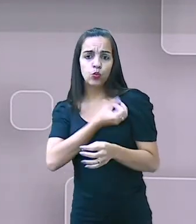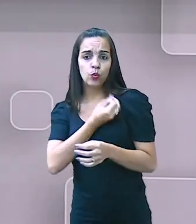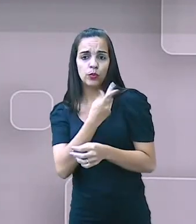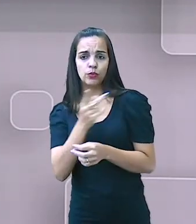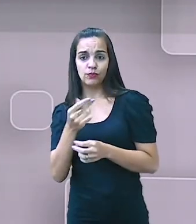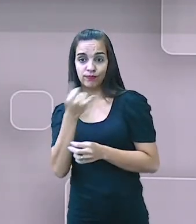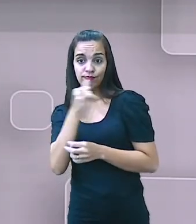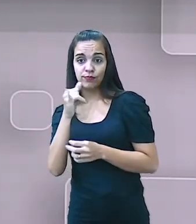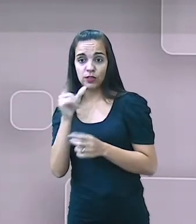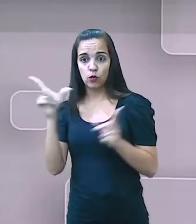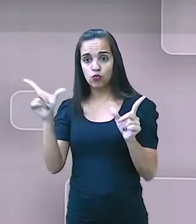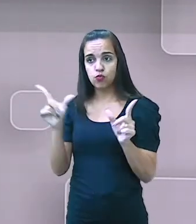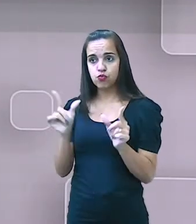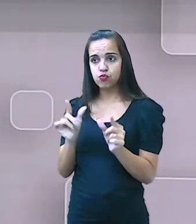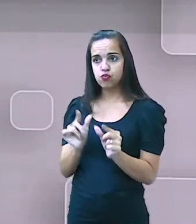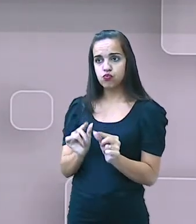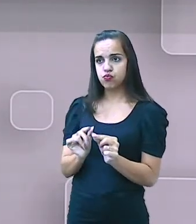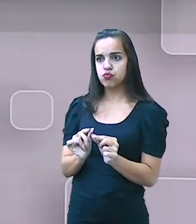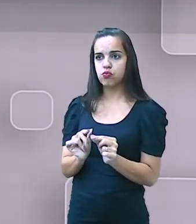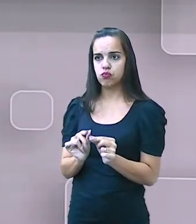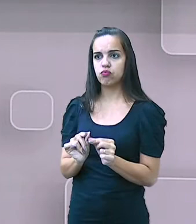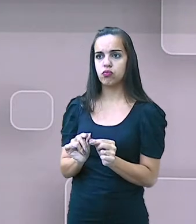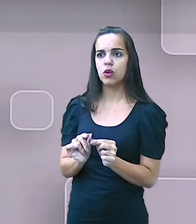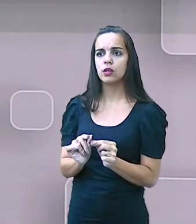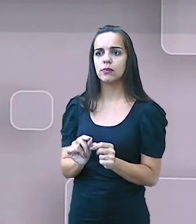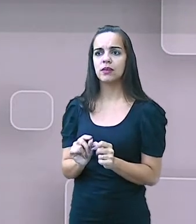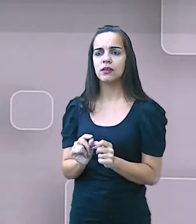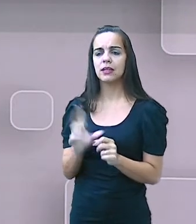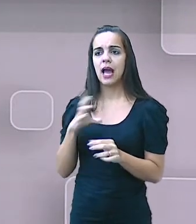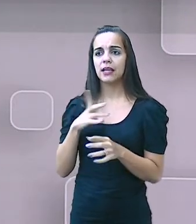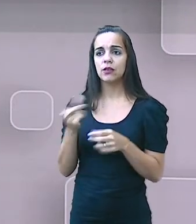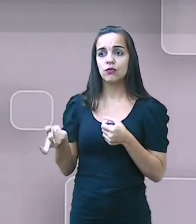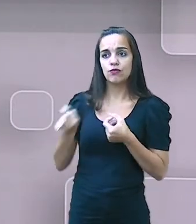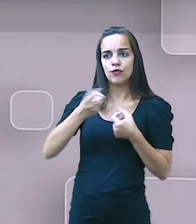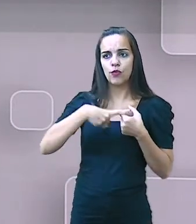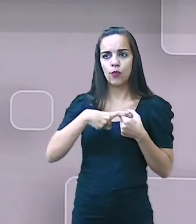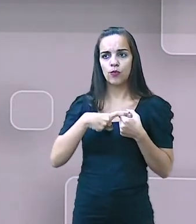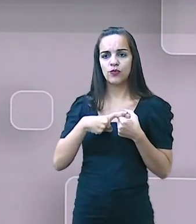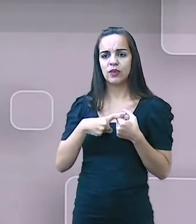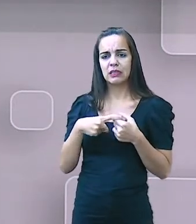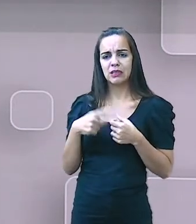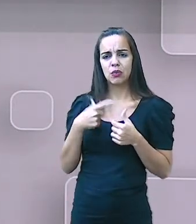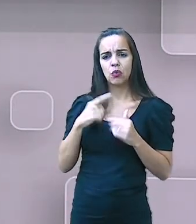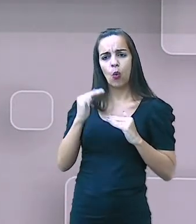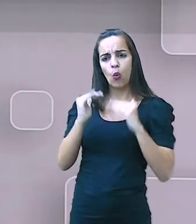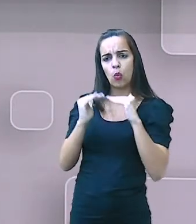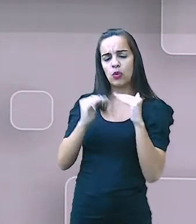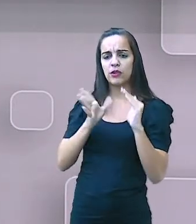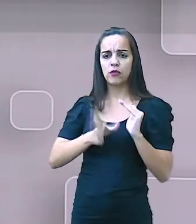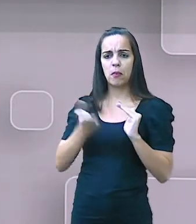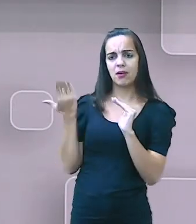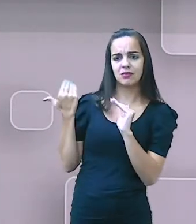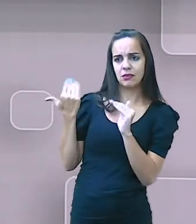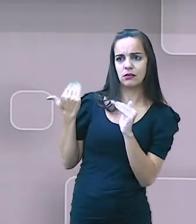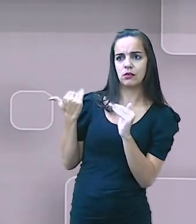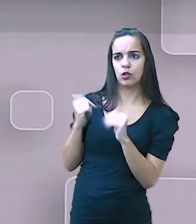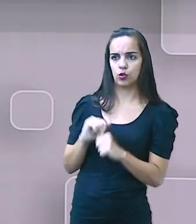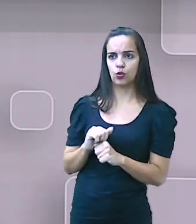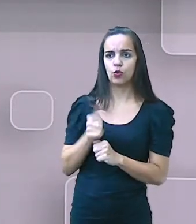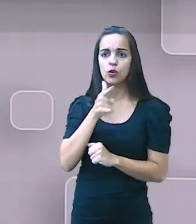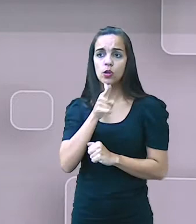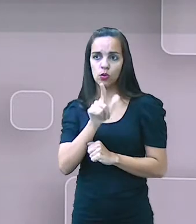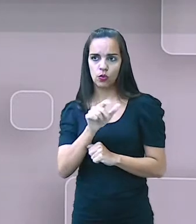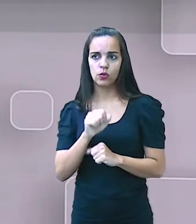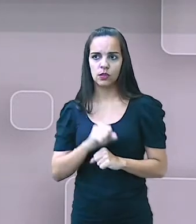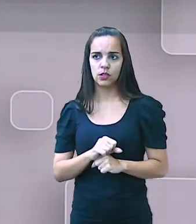ele fará? Ele retornará para um nível anterior, onde ele poderia